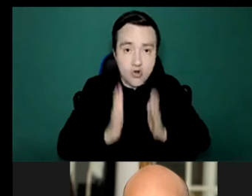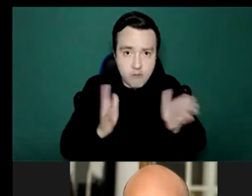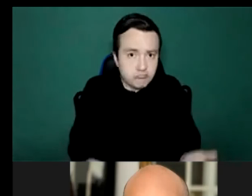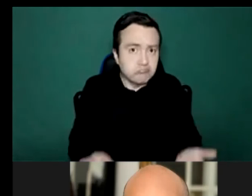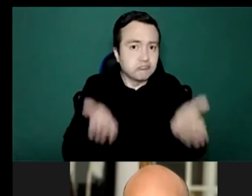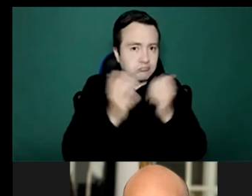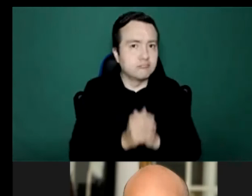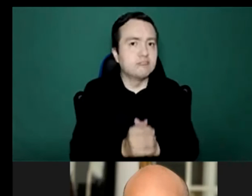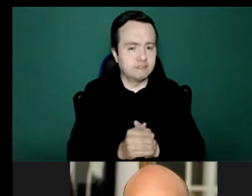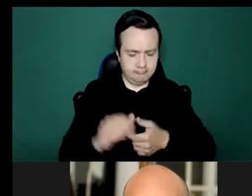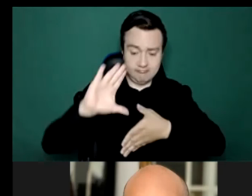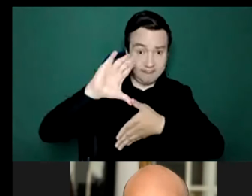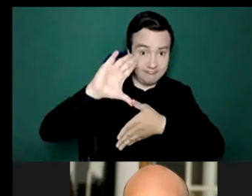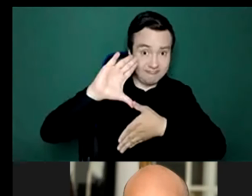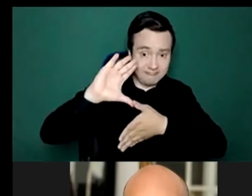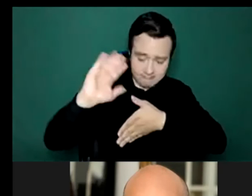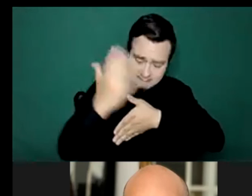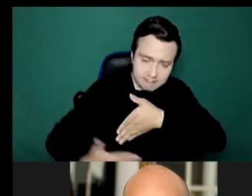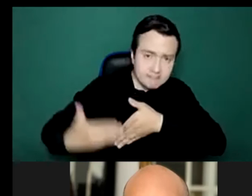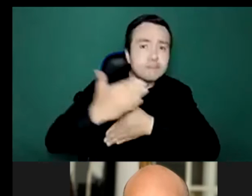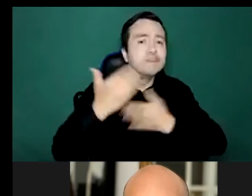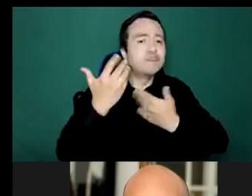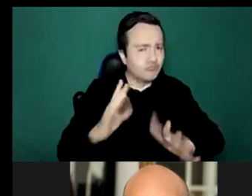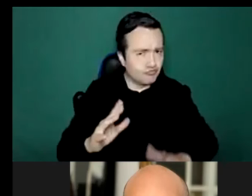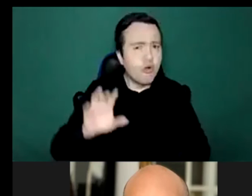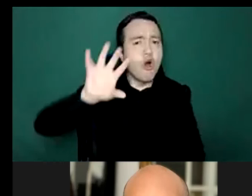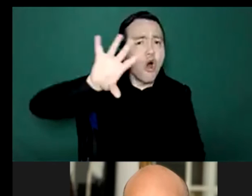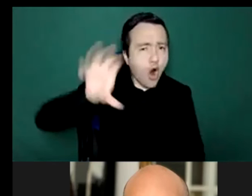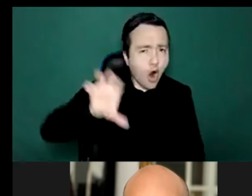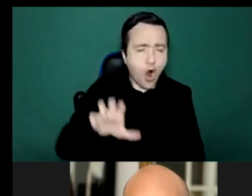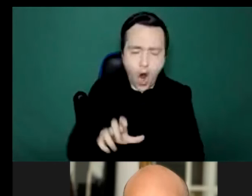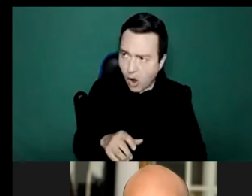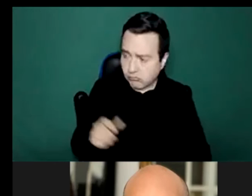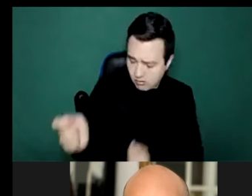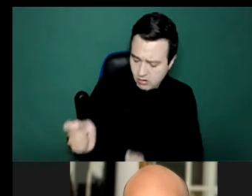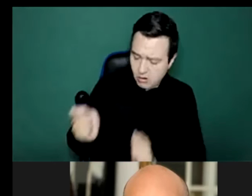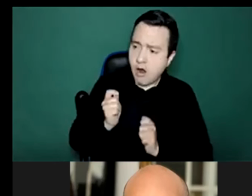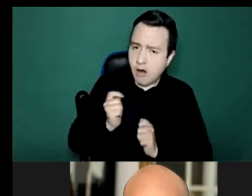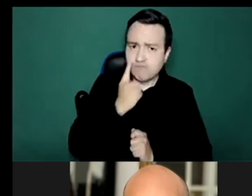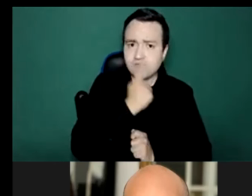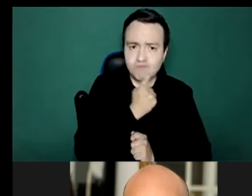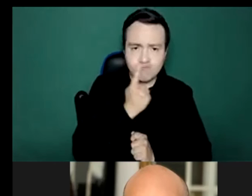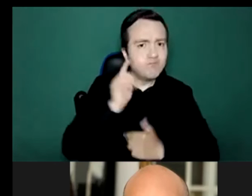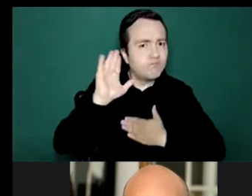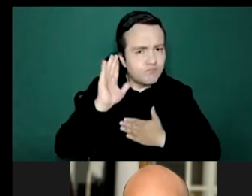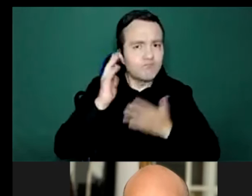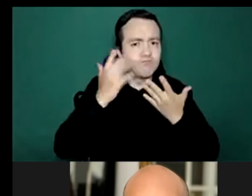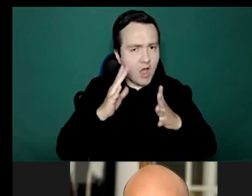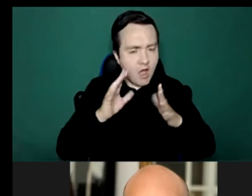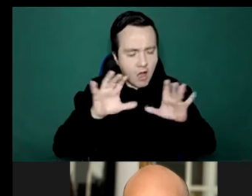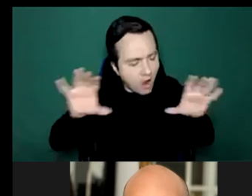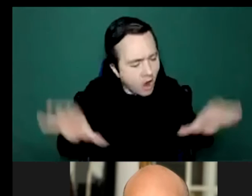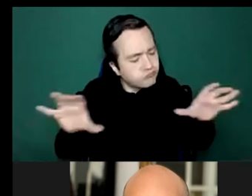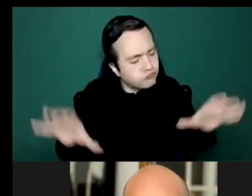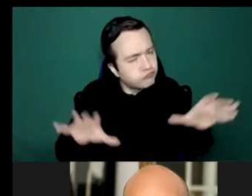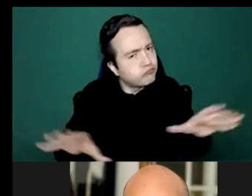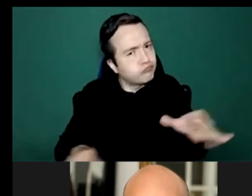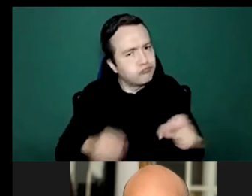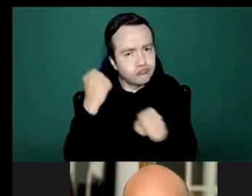comprometido com a estratégia e han começado a aplicar linhas estratégicas adaptadas ao contexto e às